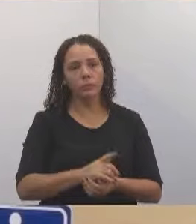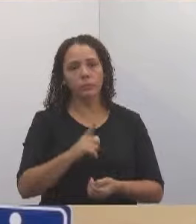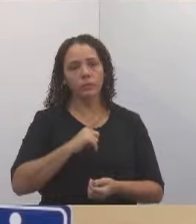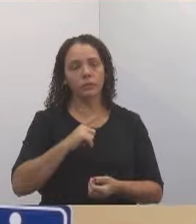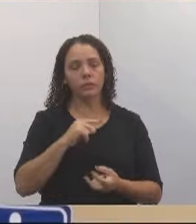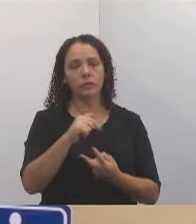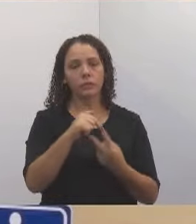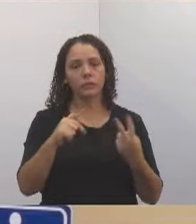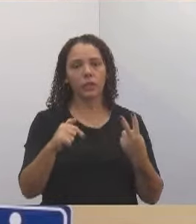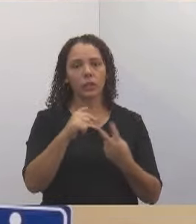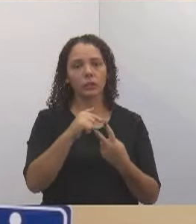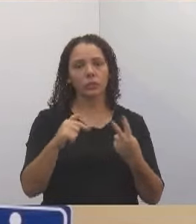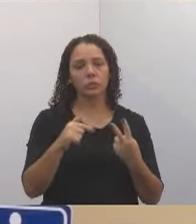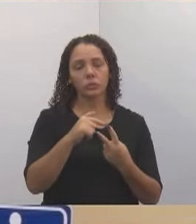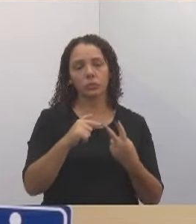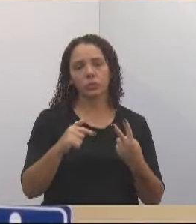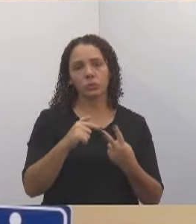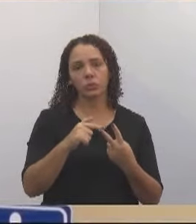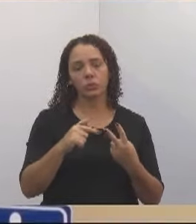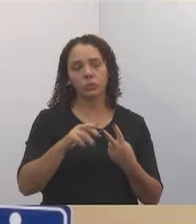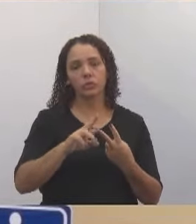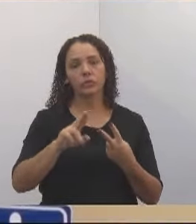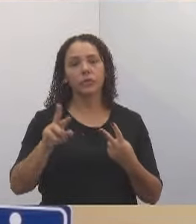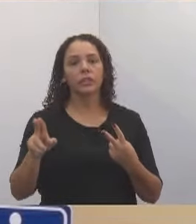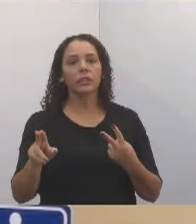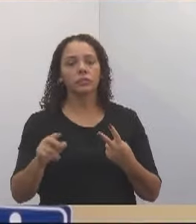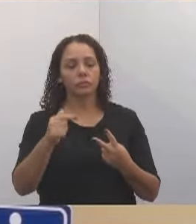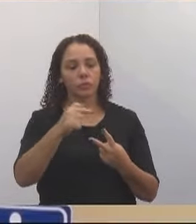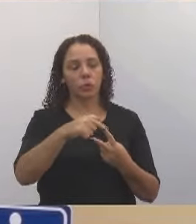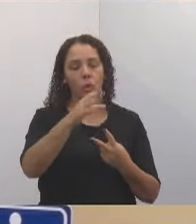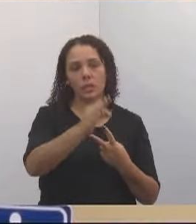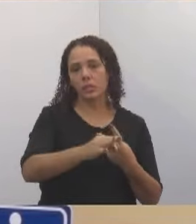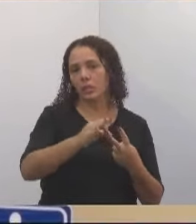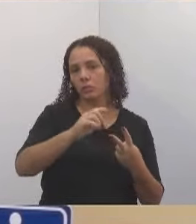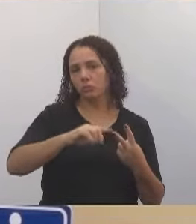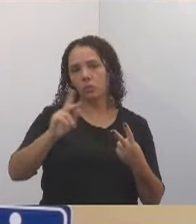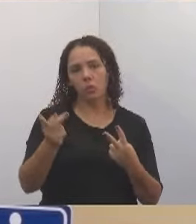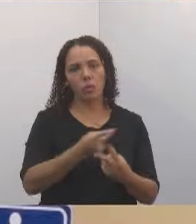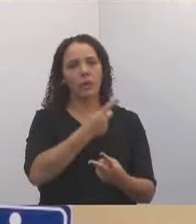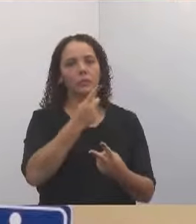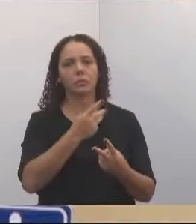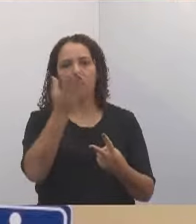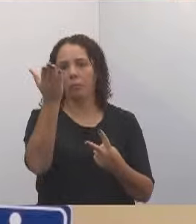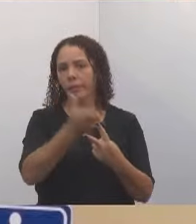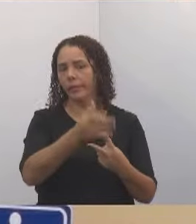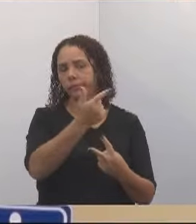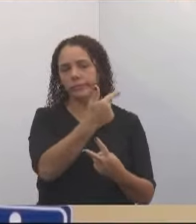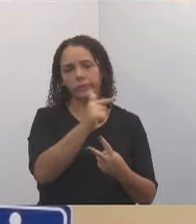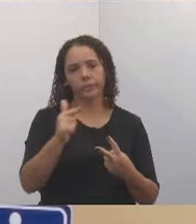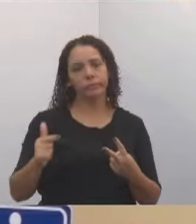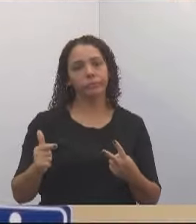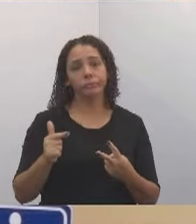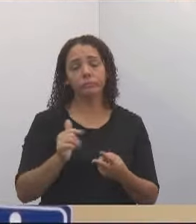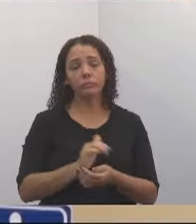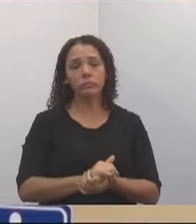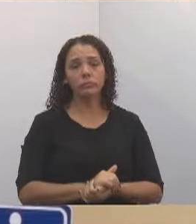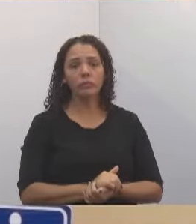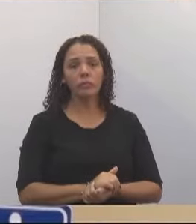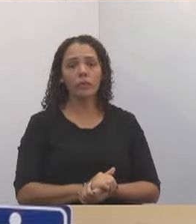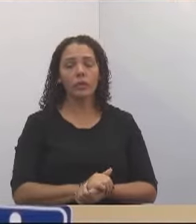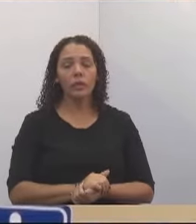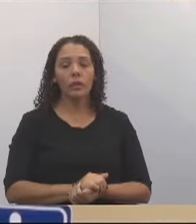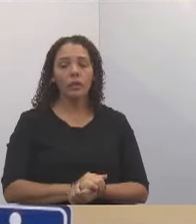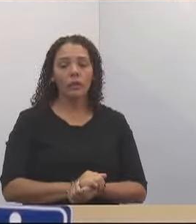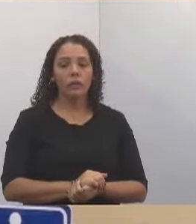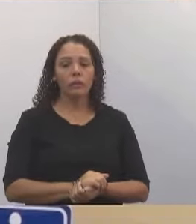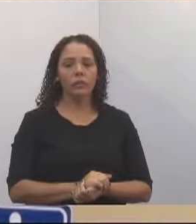certas neste caso. Ou é certo ou é errado. Não tem meio certo ou meio errado. Para